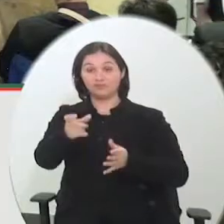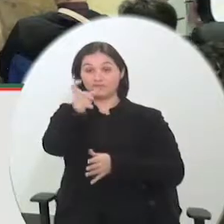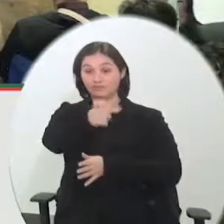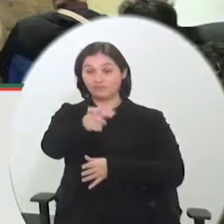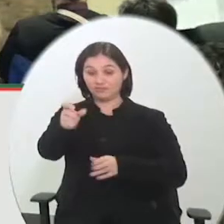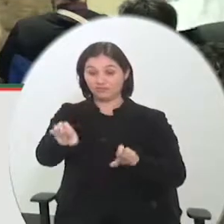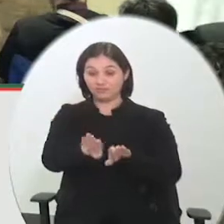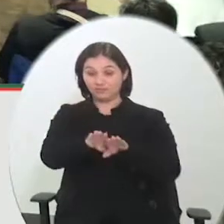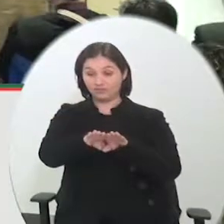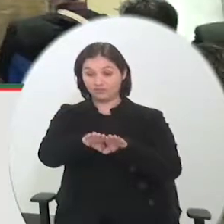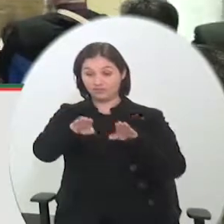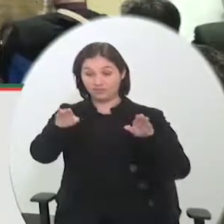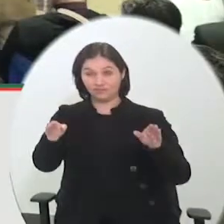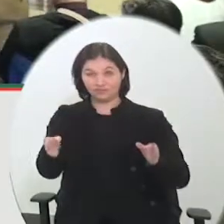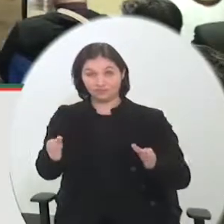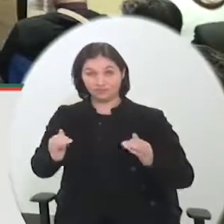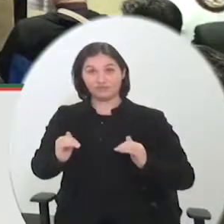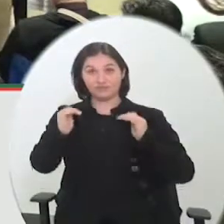demais vereadores.